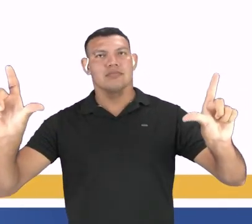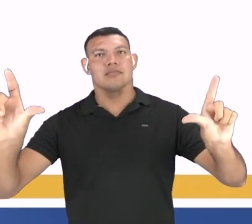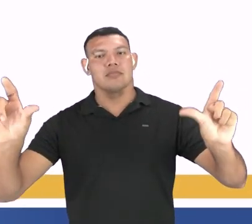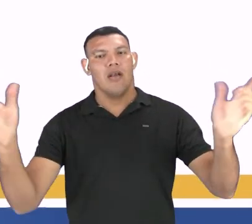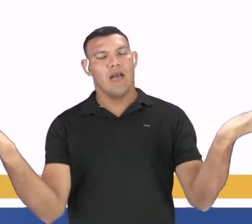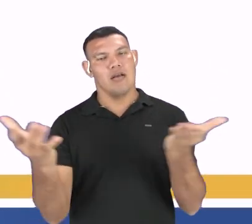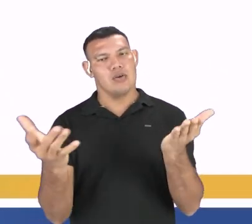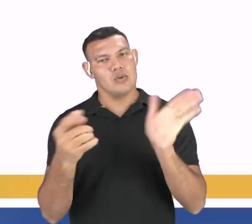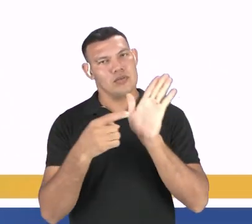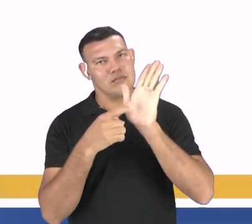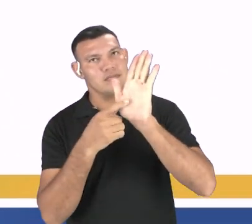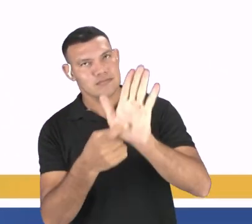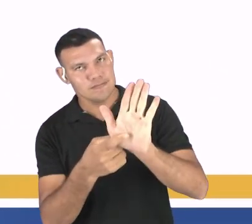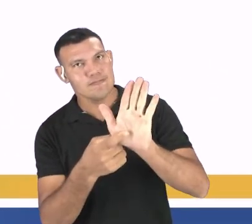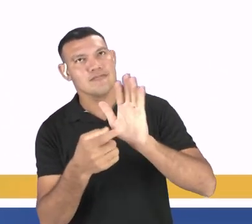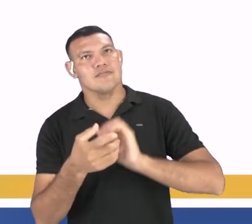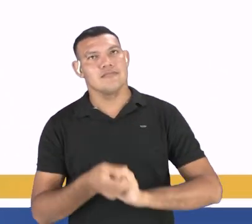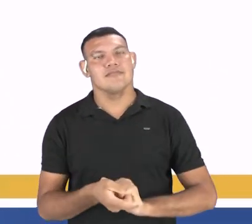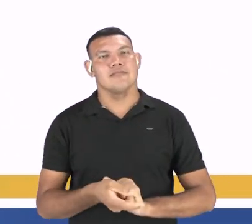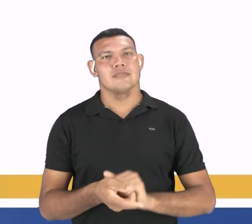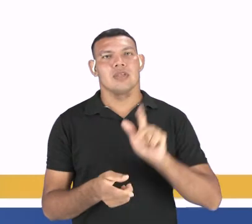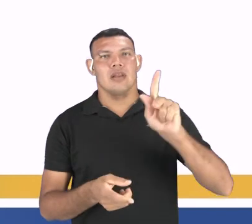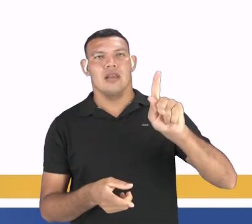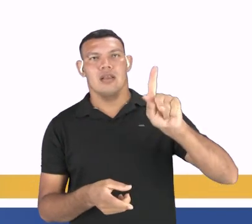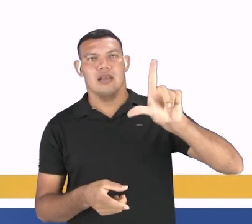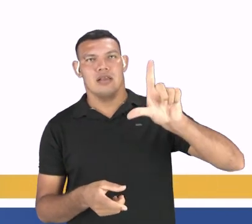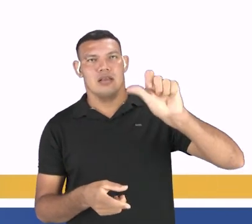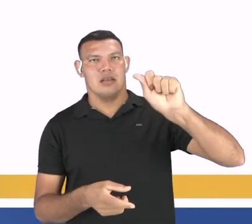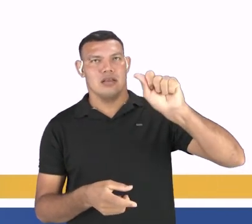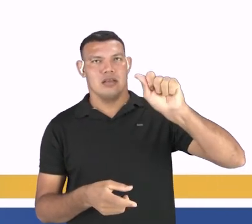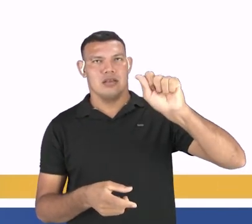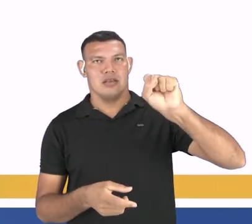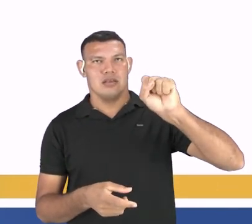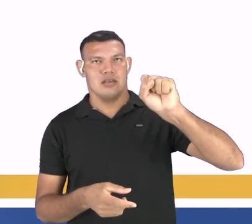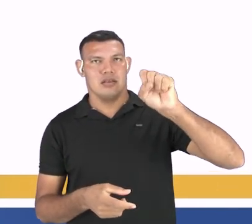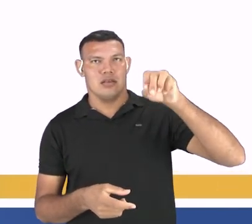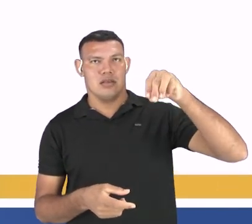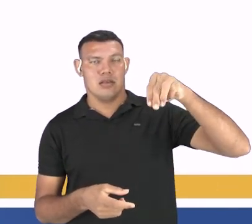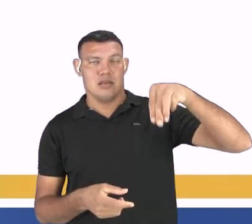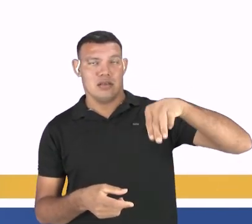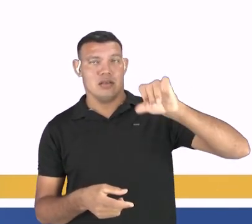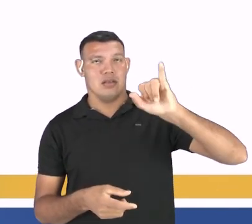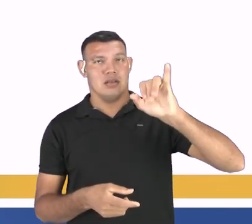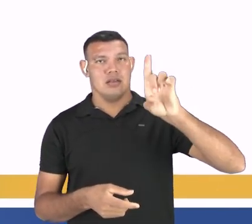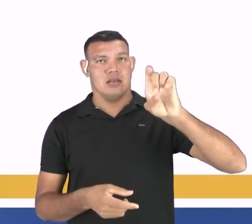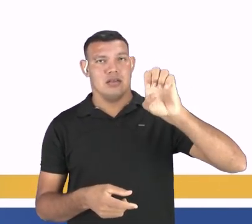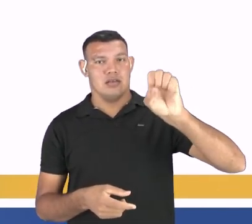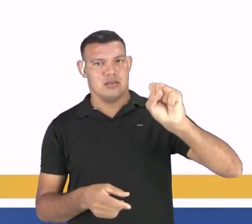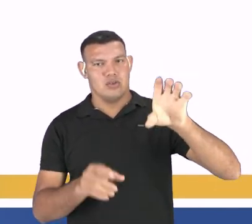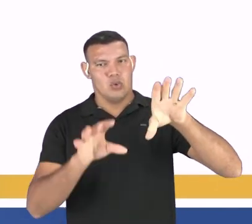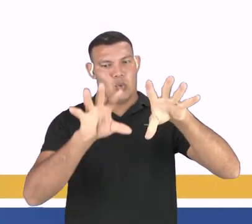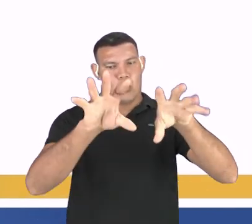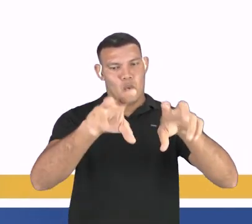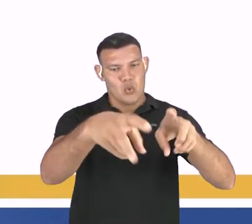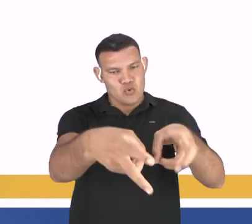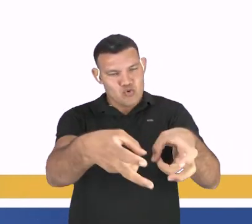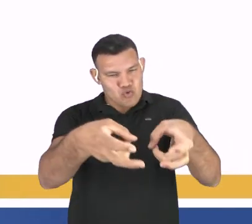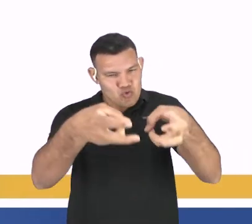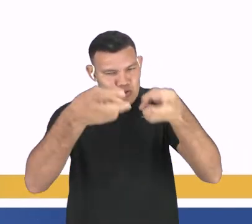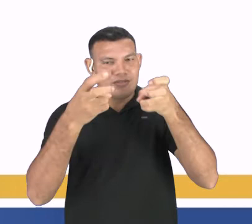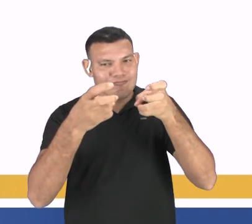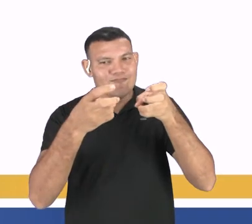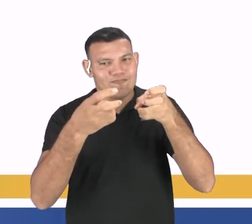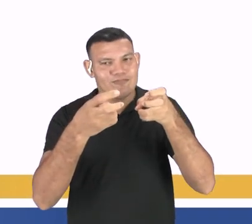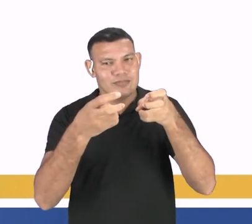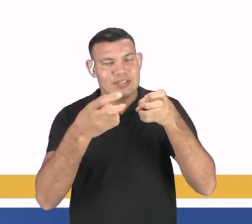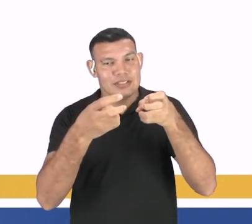aí mostrando tirou o planeta da bactéria a gente inseriu nesse